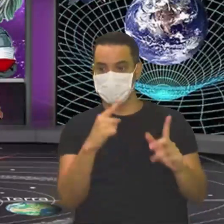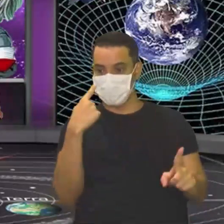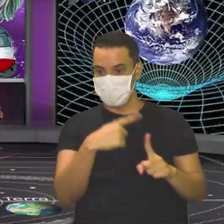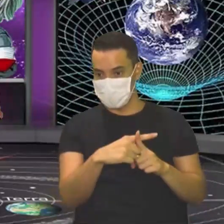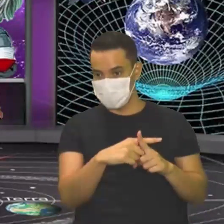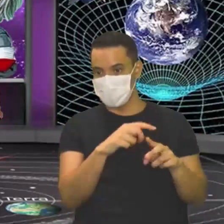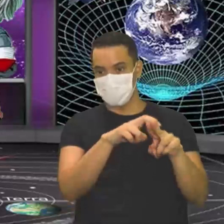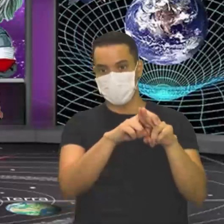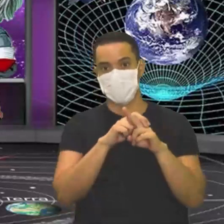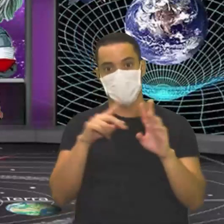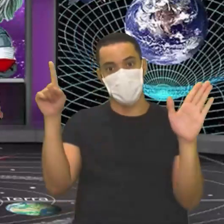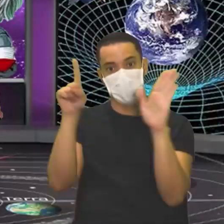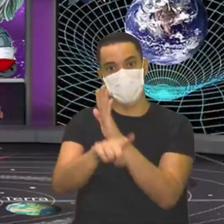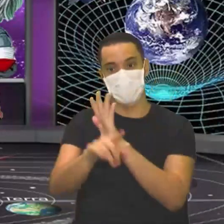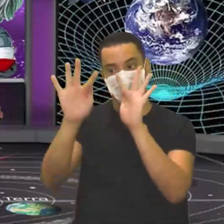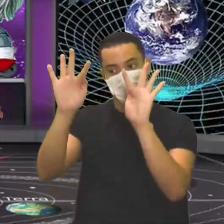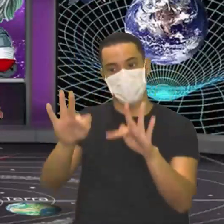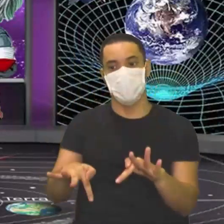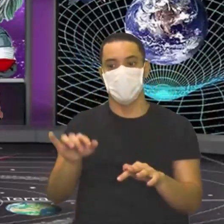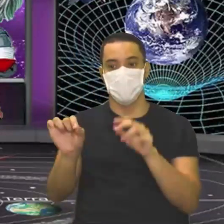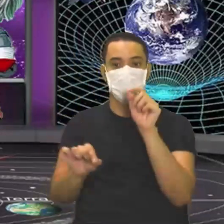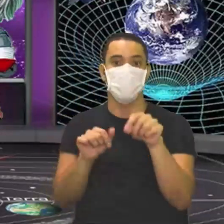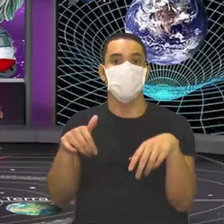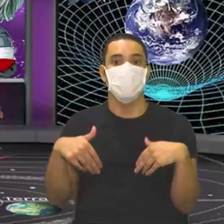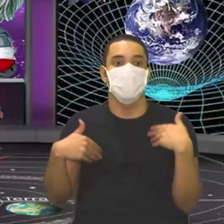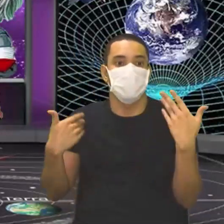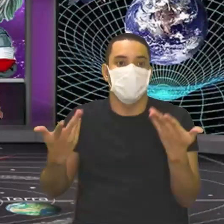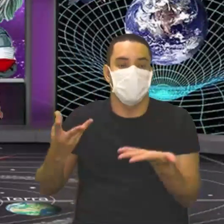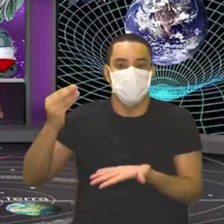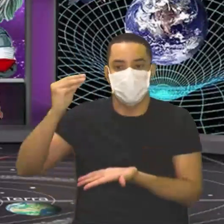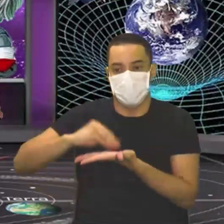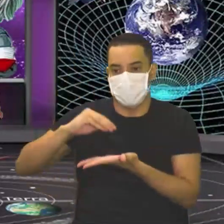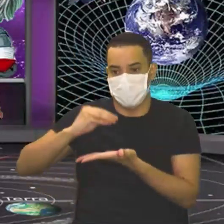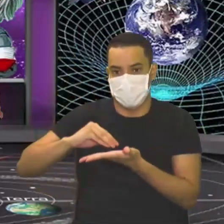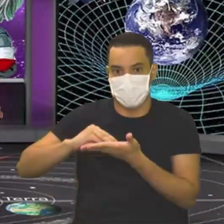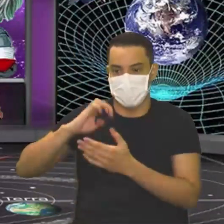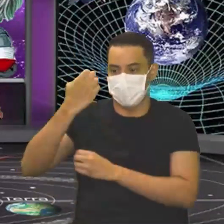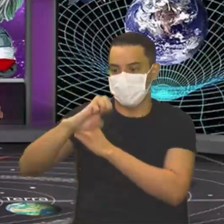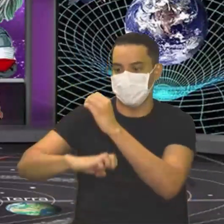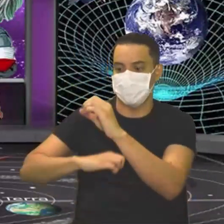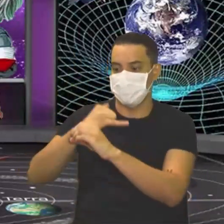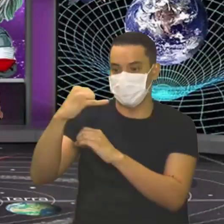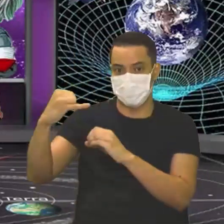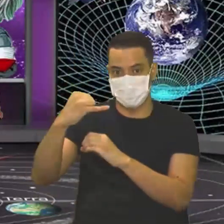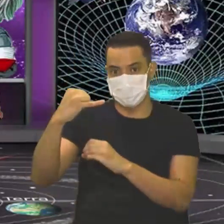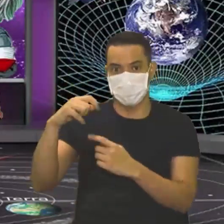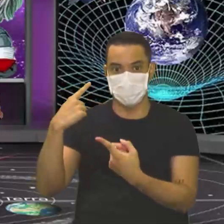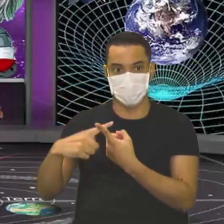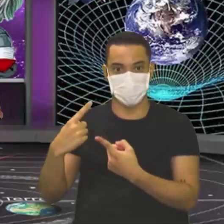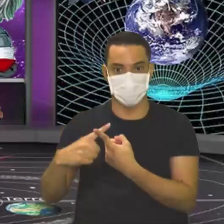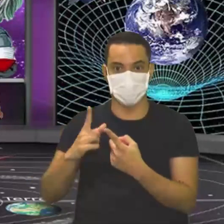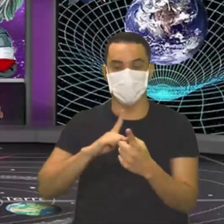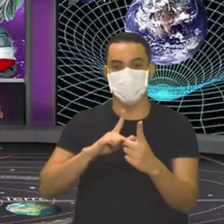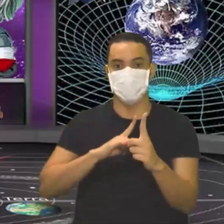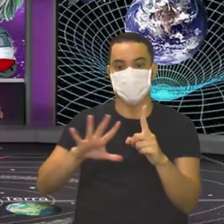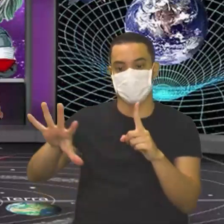Então ele já perguntou ali no final qual é a falta de elétrons, ou seja, esse corpo